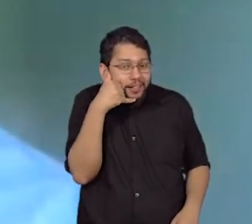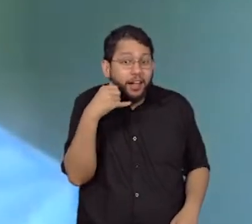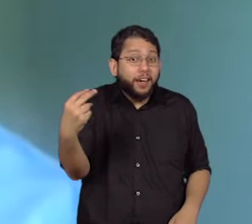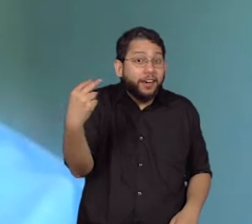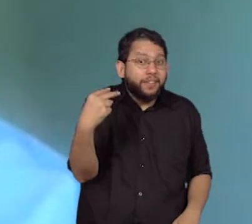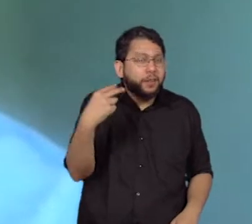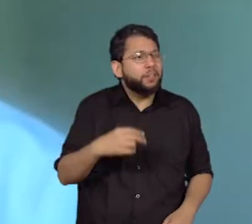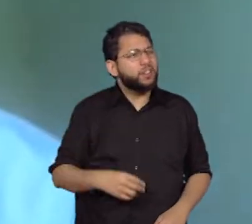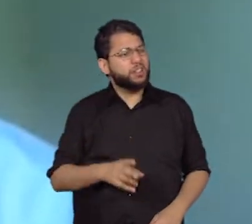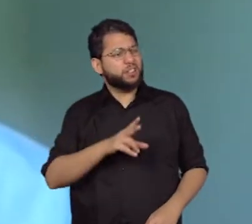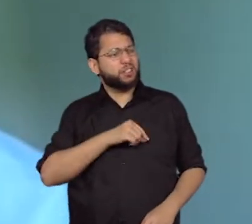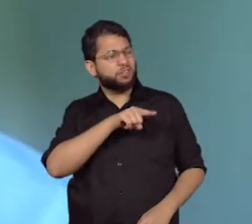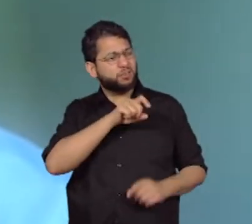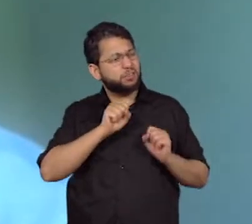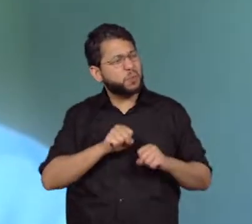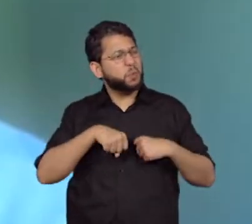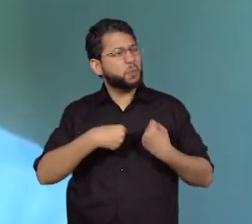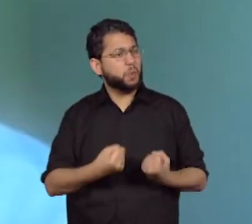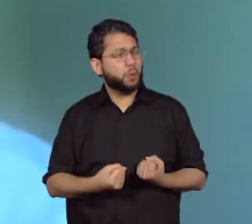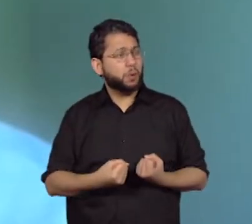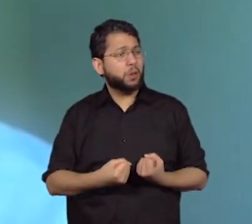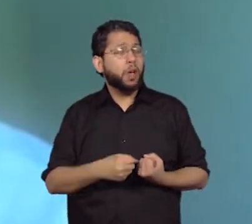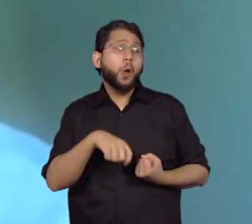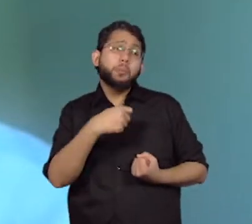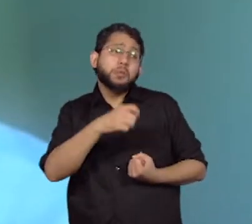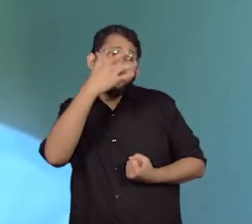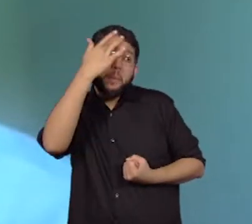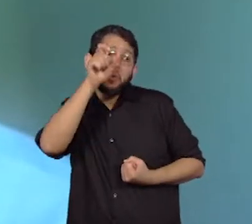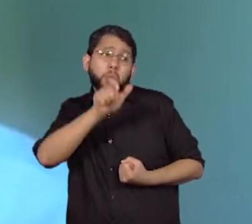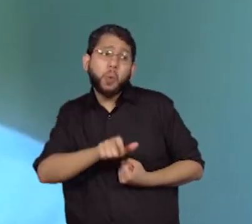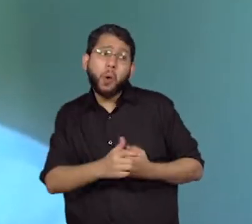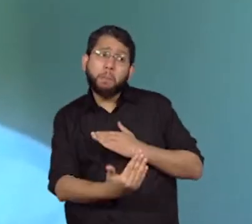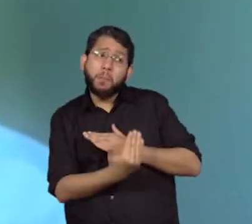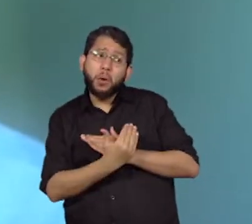escreva a coluna de celebridade para